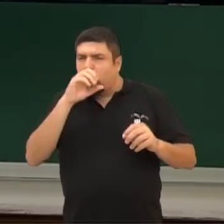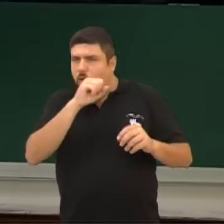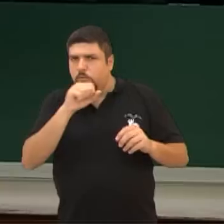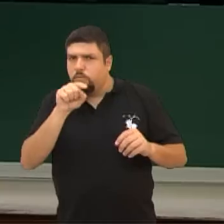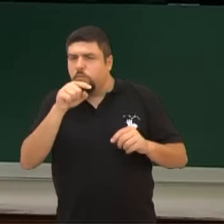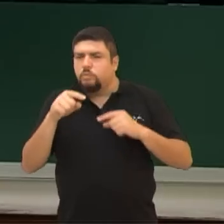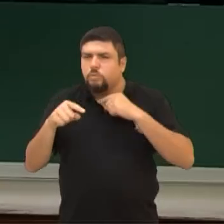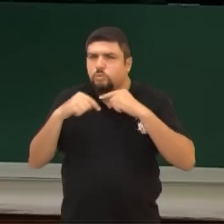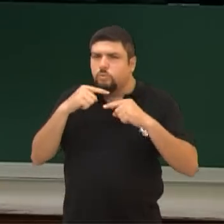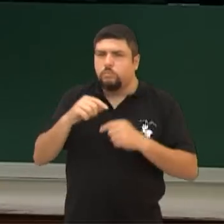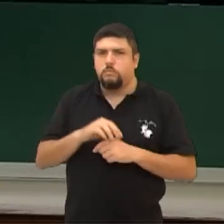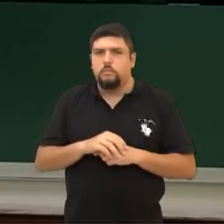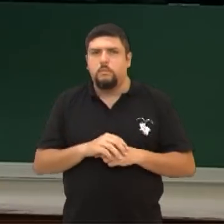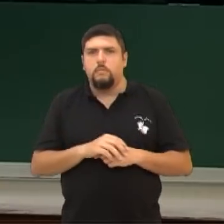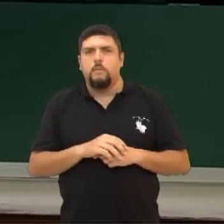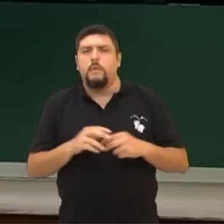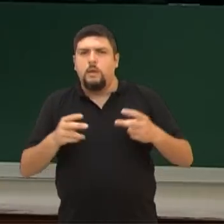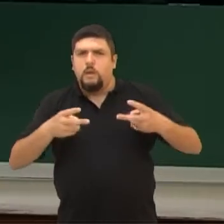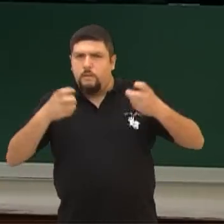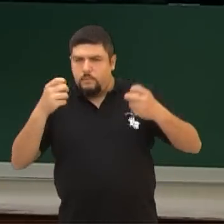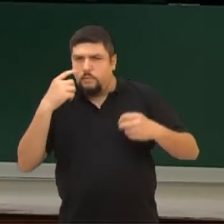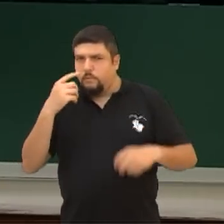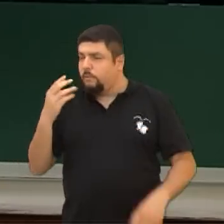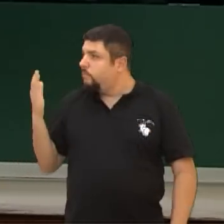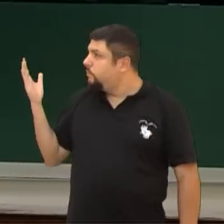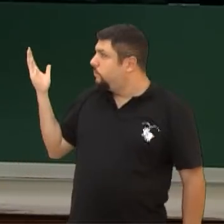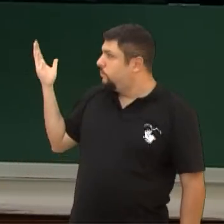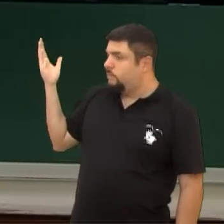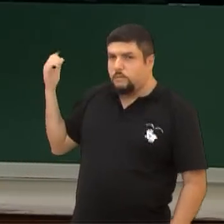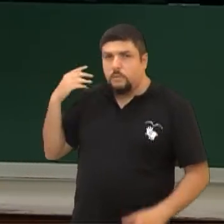ter dúvida. Vejam que na pergunta,